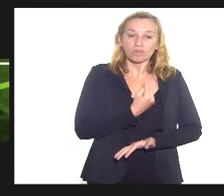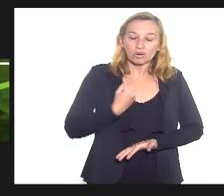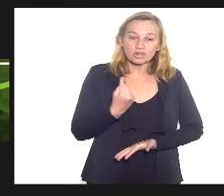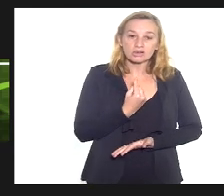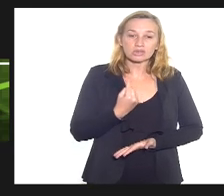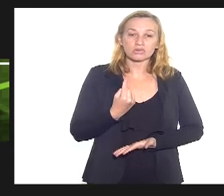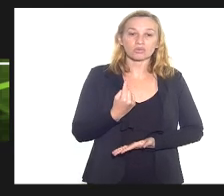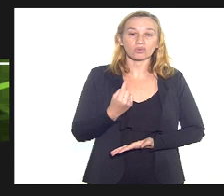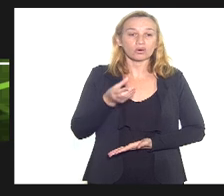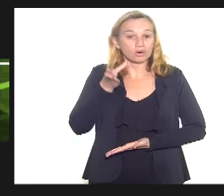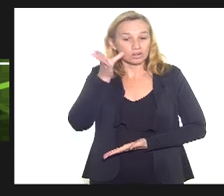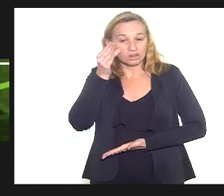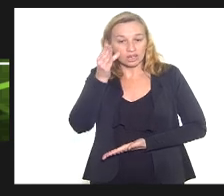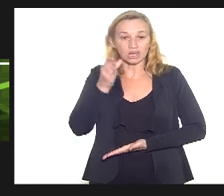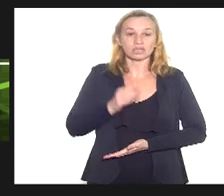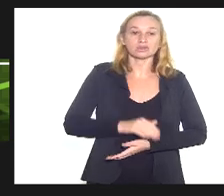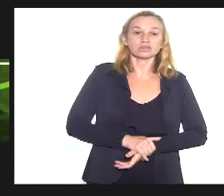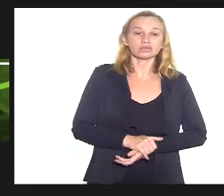a nossa intenção